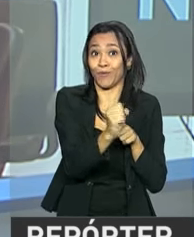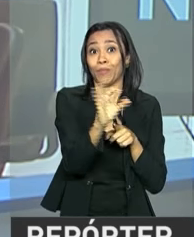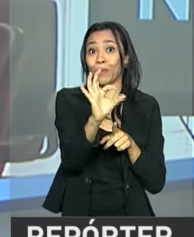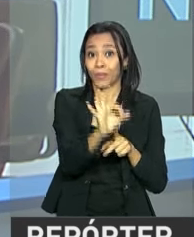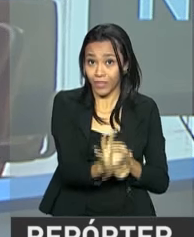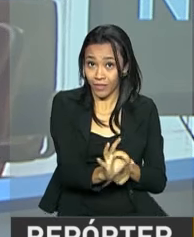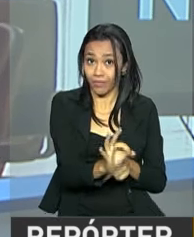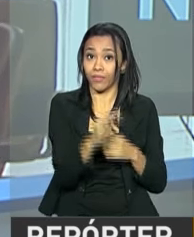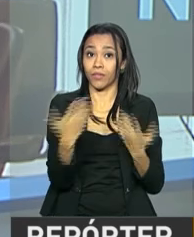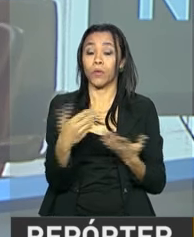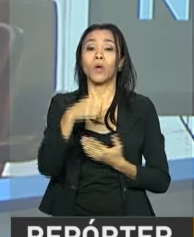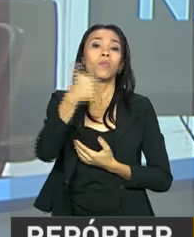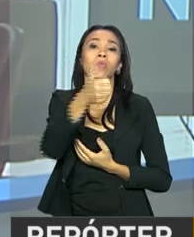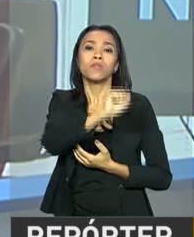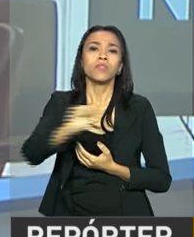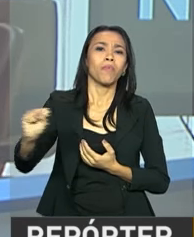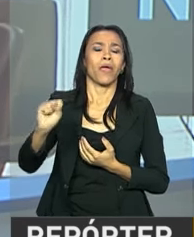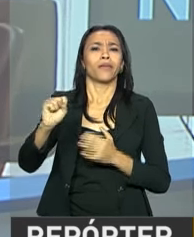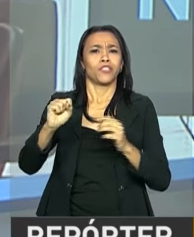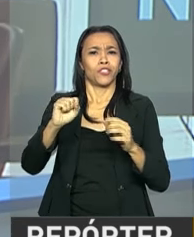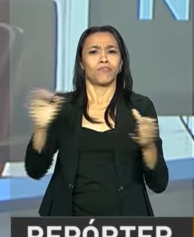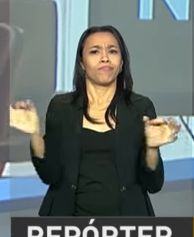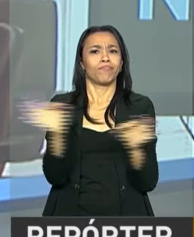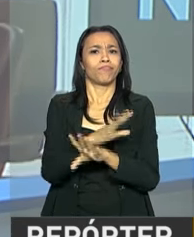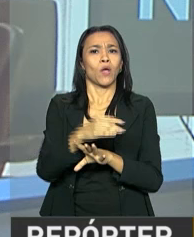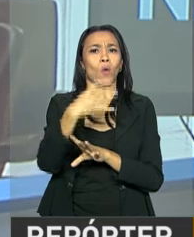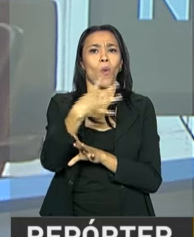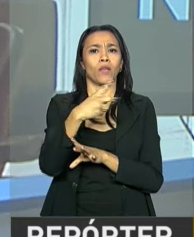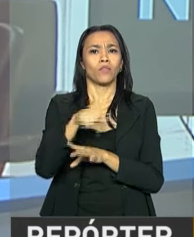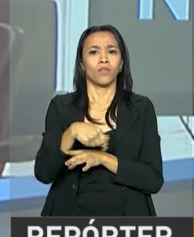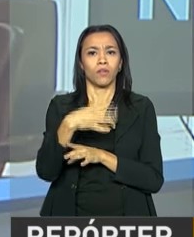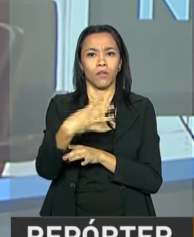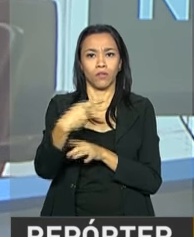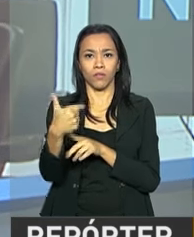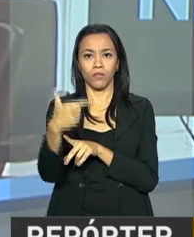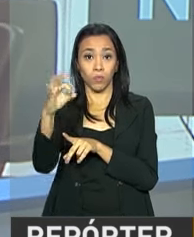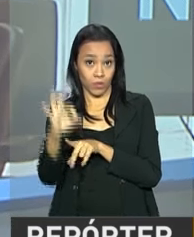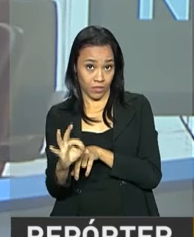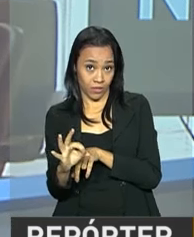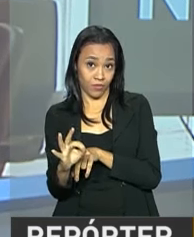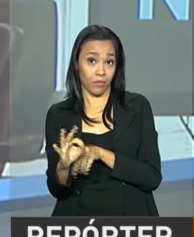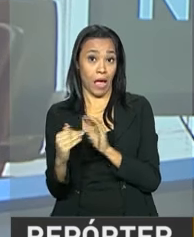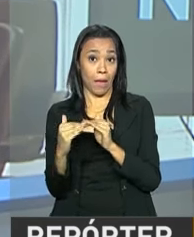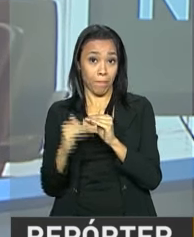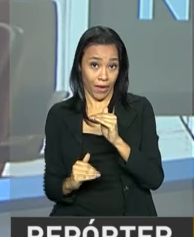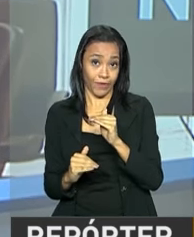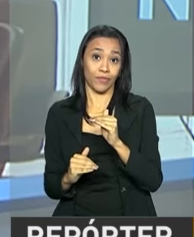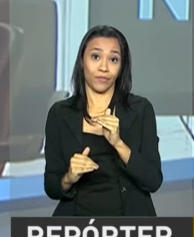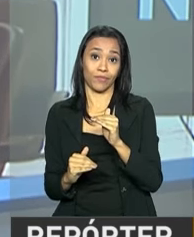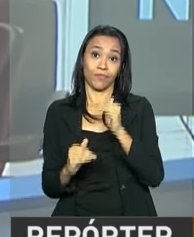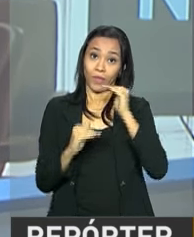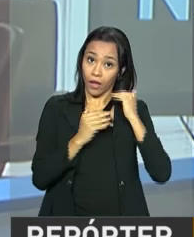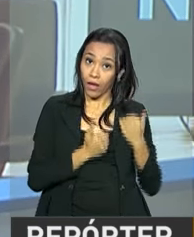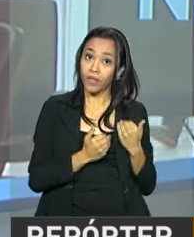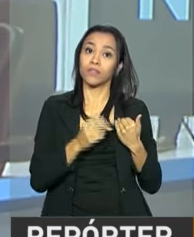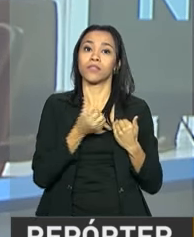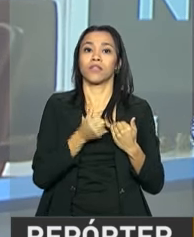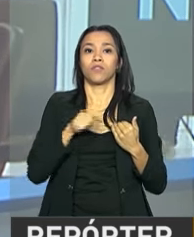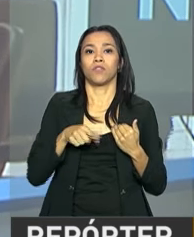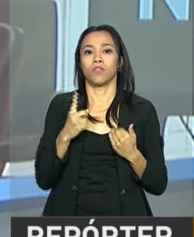isso, o primeiro semestre do ano fechou em 4,42%, bem abaixo dos